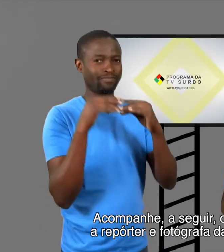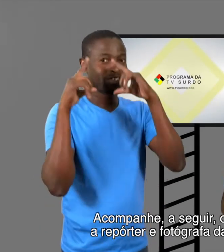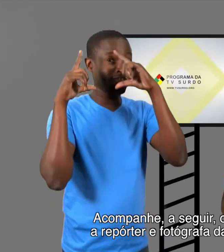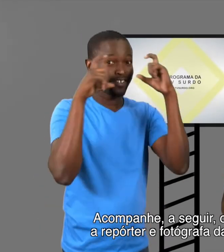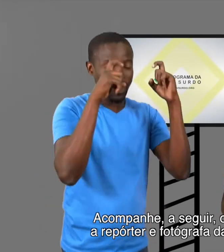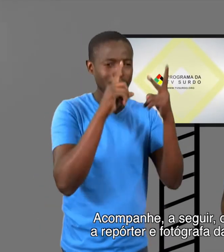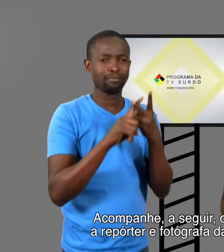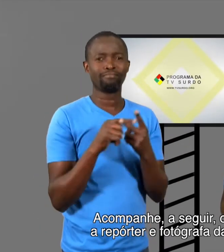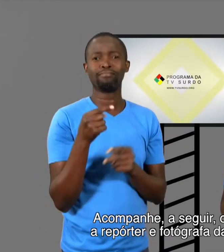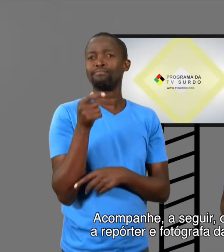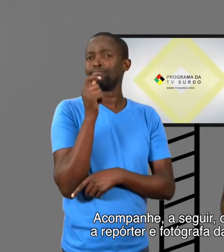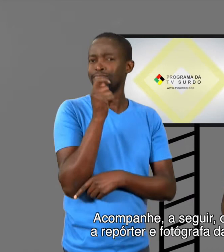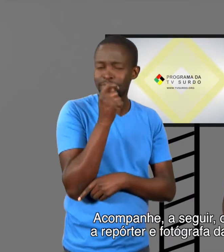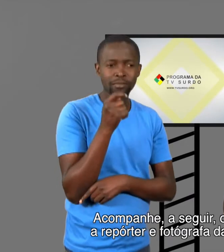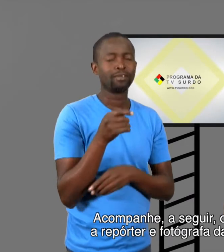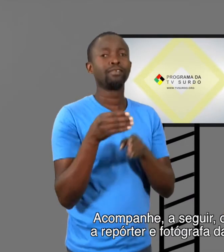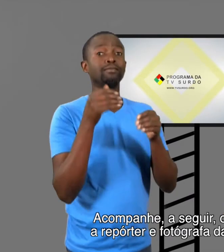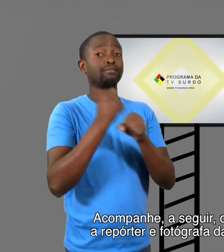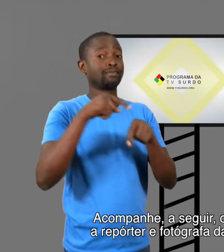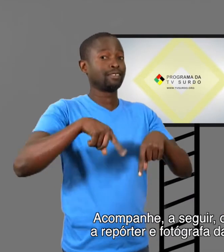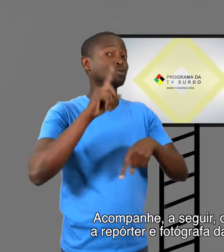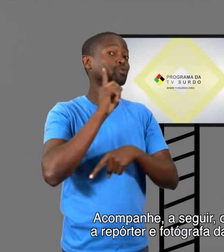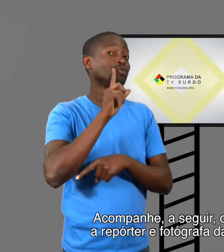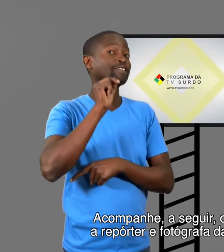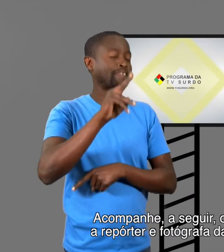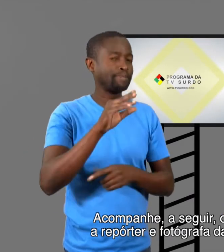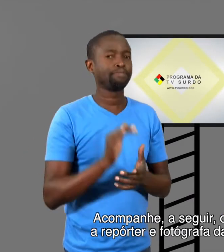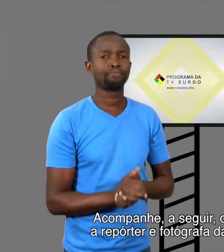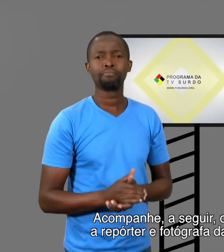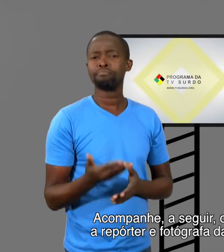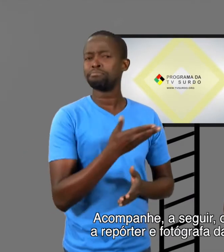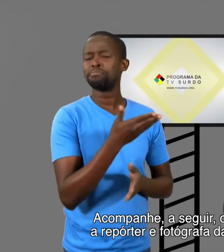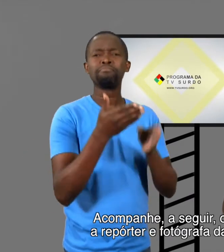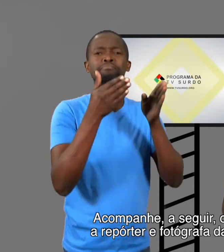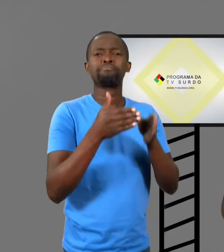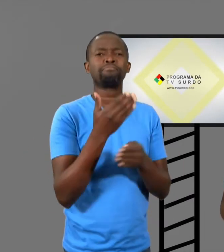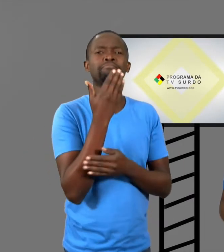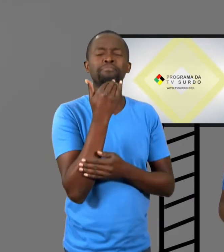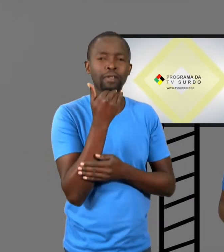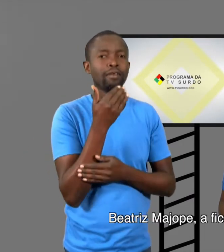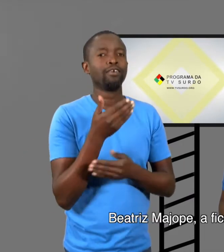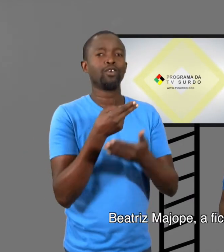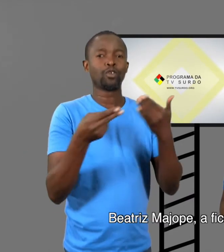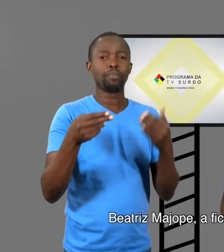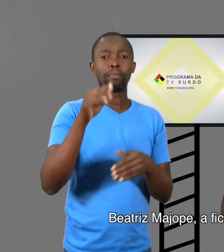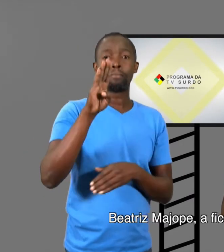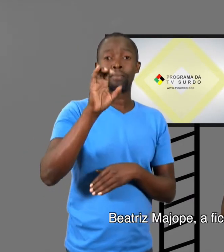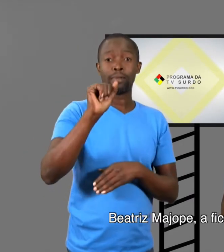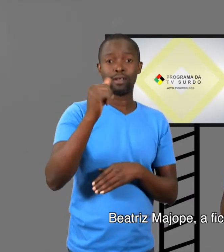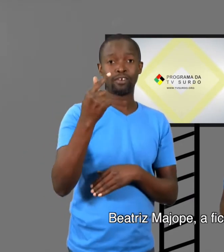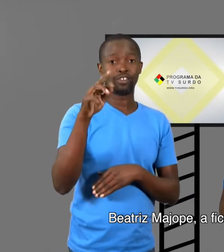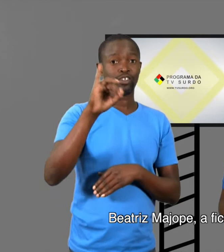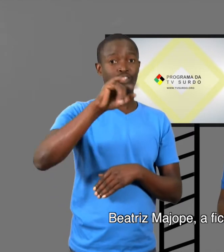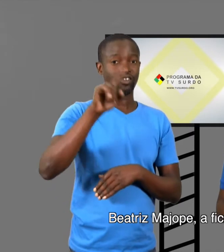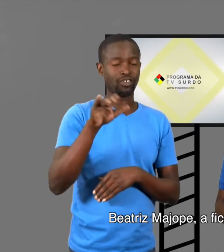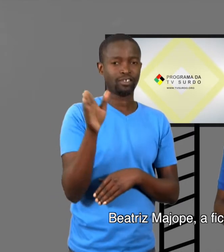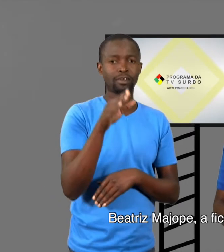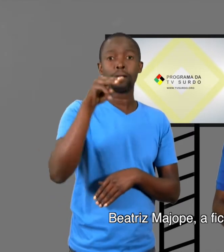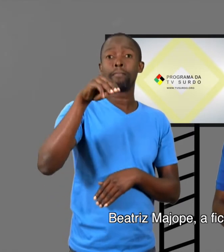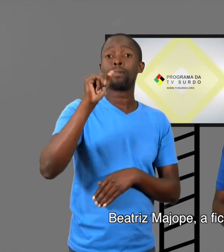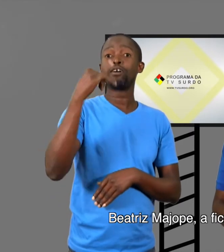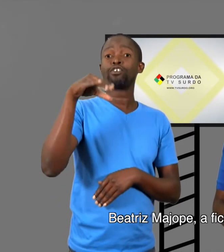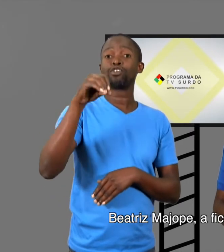Acompanhe a seguir o que levou a repórter e fotógrafa da TV Surdo, Beatriz